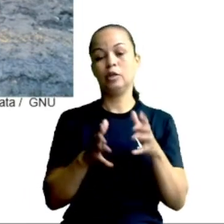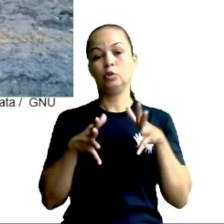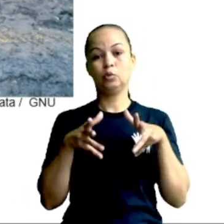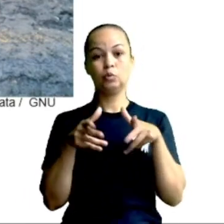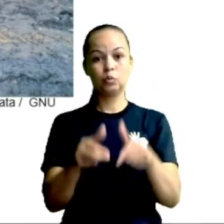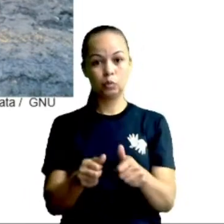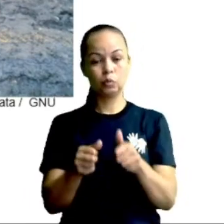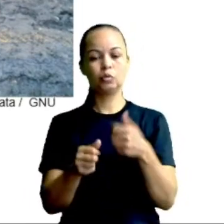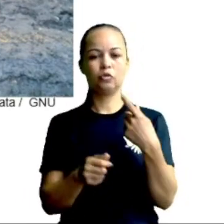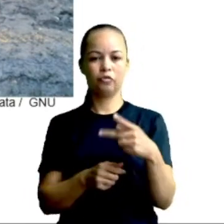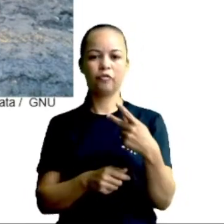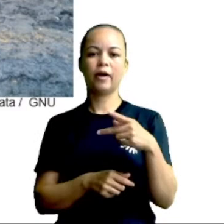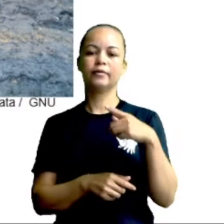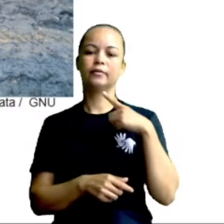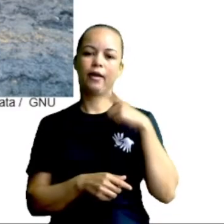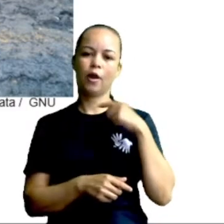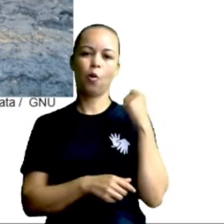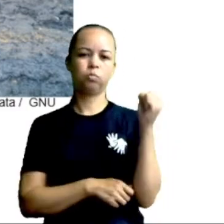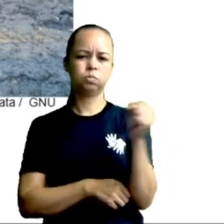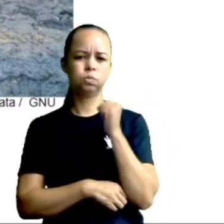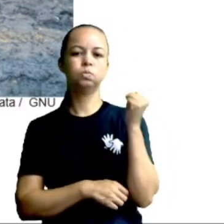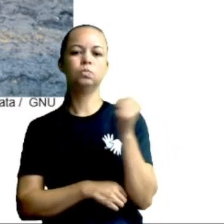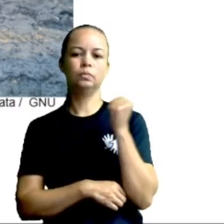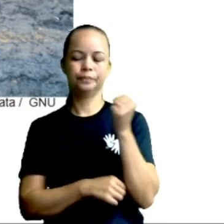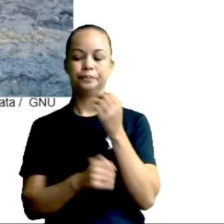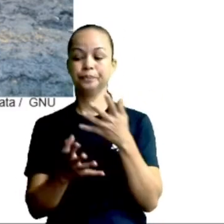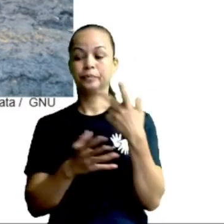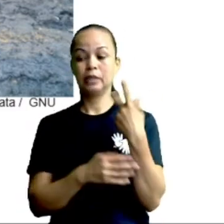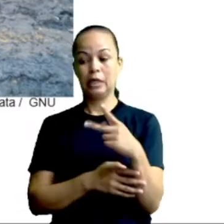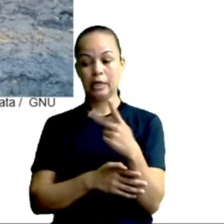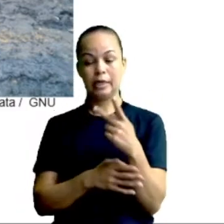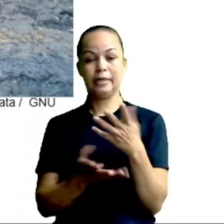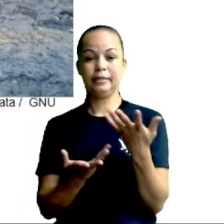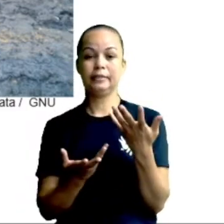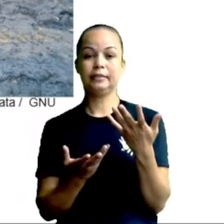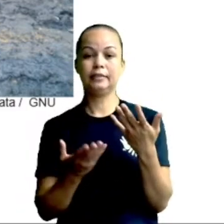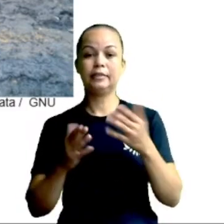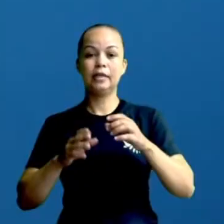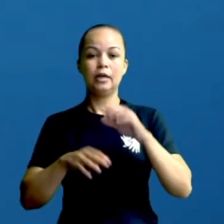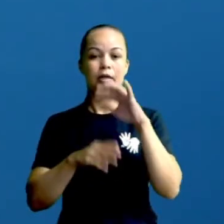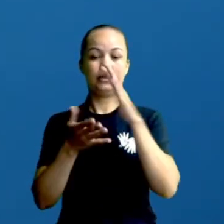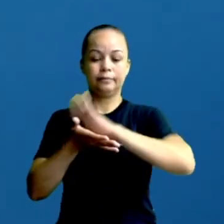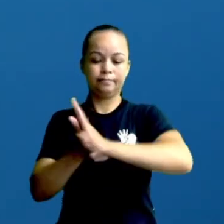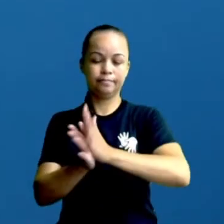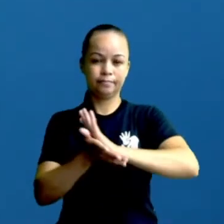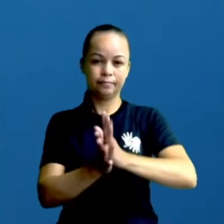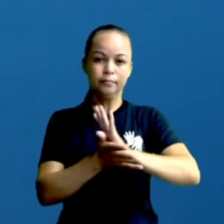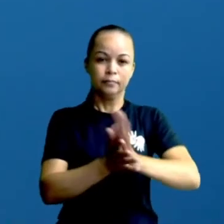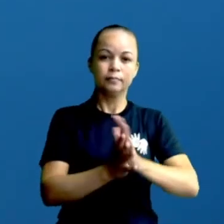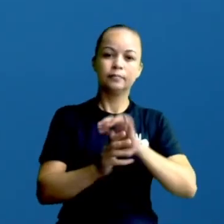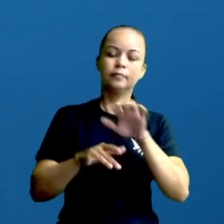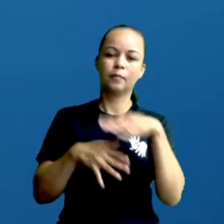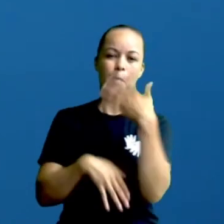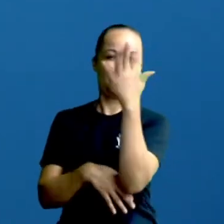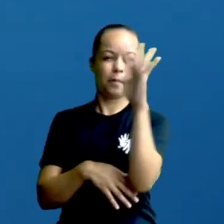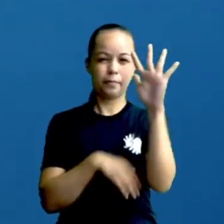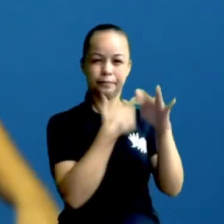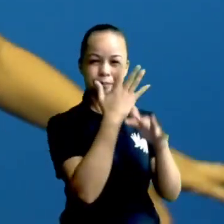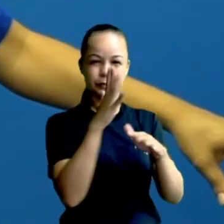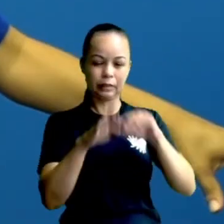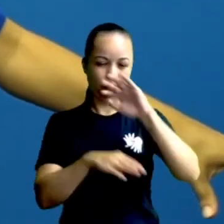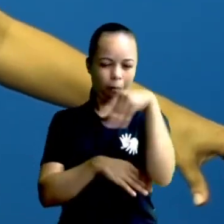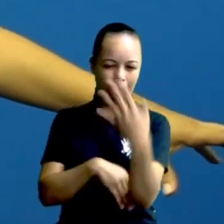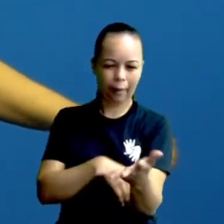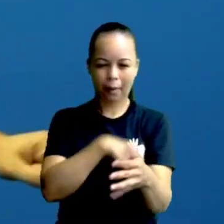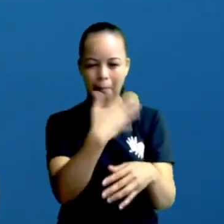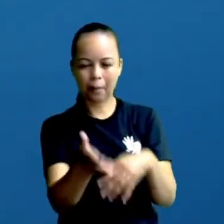agravante, né? Que a gente chama de desmatamento, né? Esse desmatamento que é desenfreado, que não percebe que a gente precisa ter uma